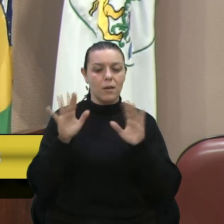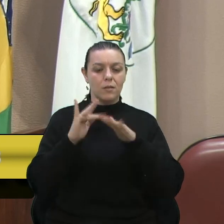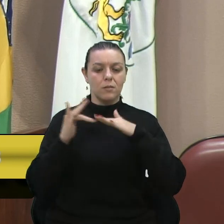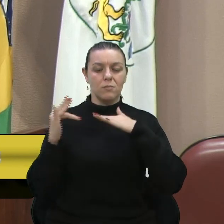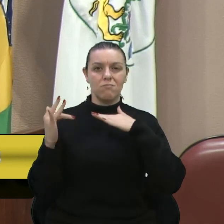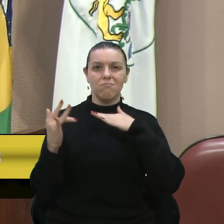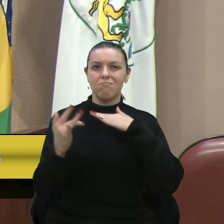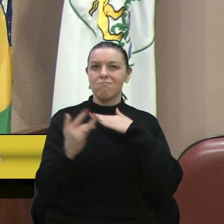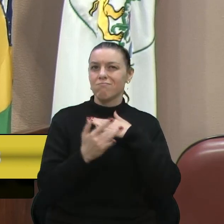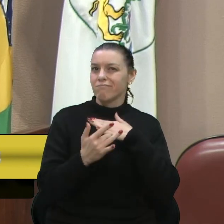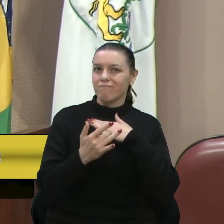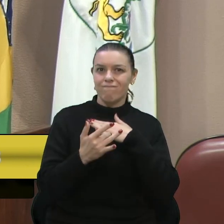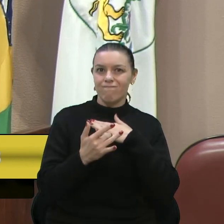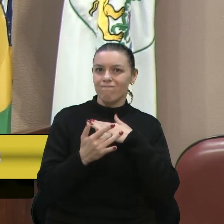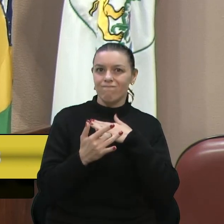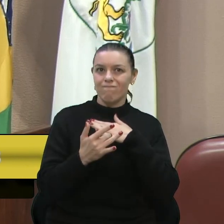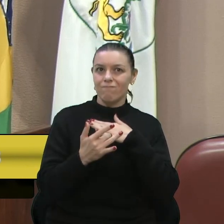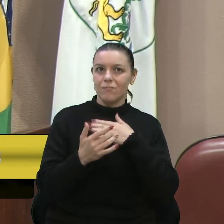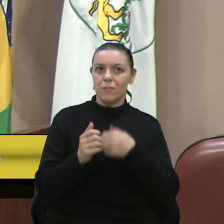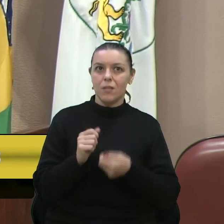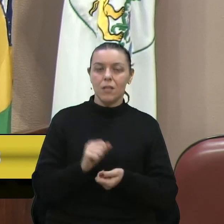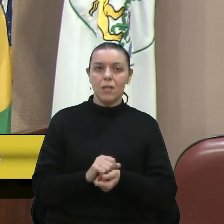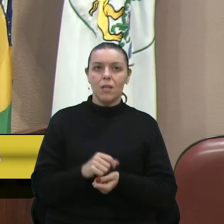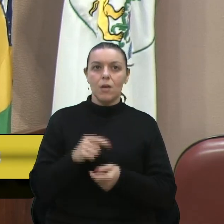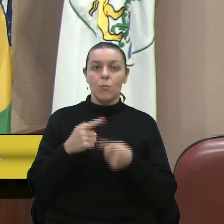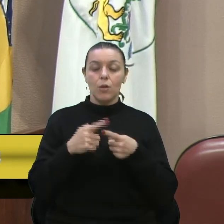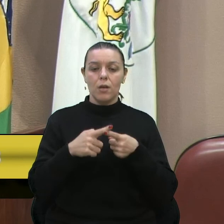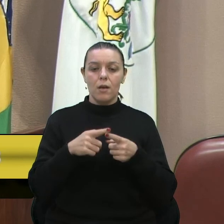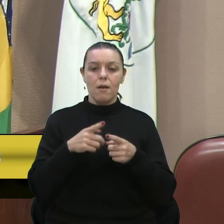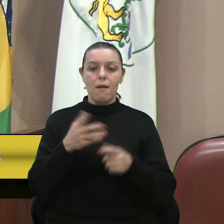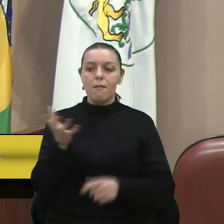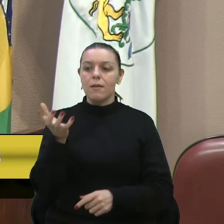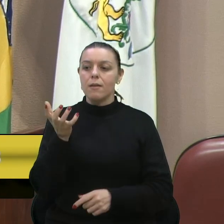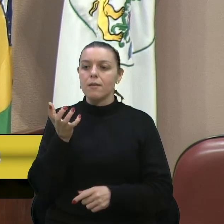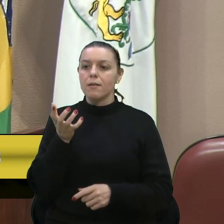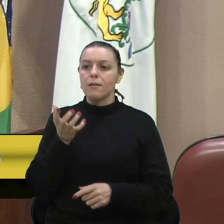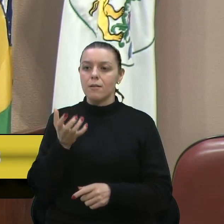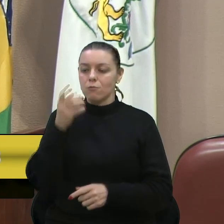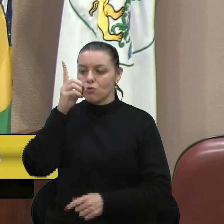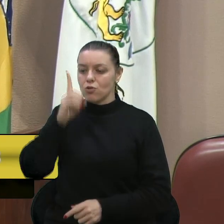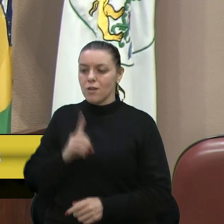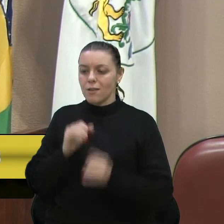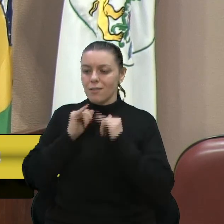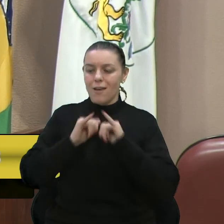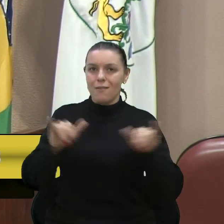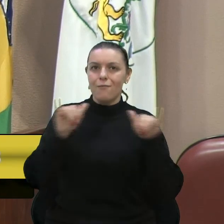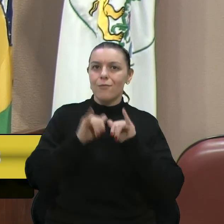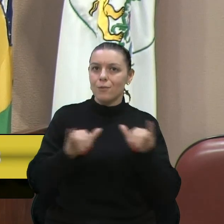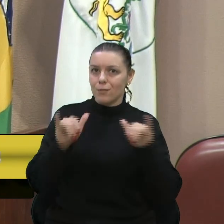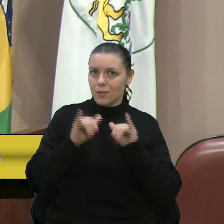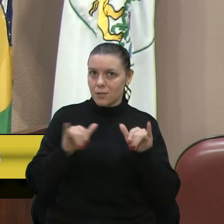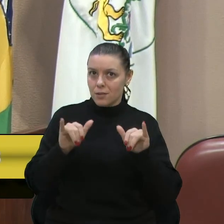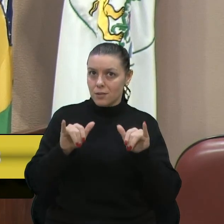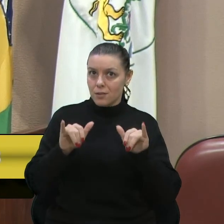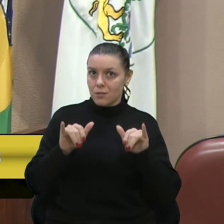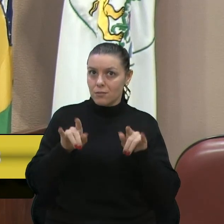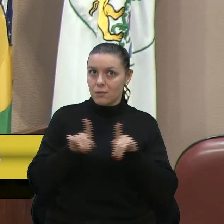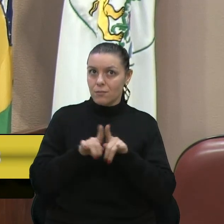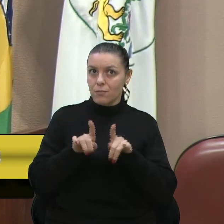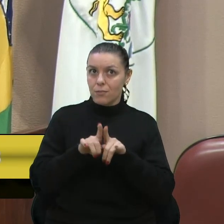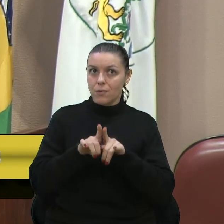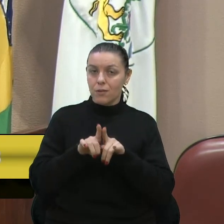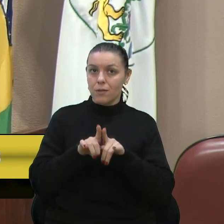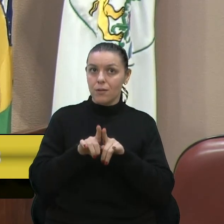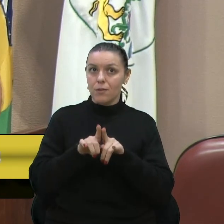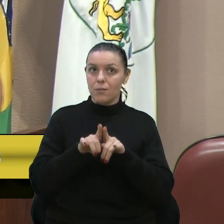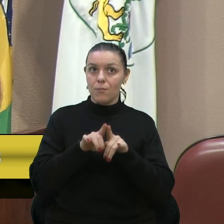parece não fazer sentido. Porém, nós queríamos o direito à informação, eles o de manifestação pelo mandato